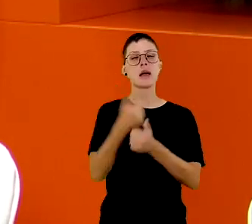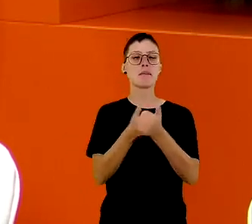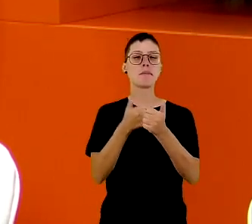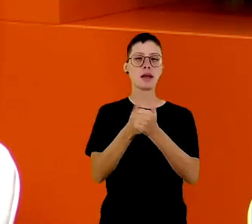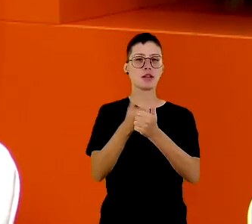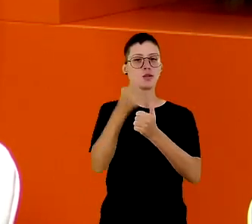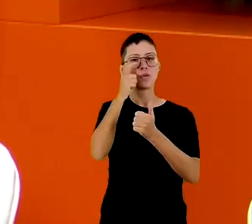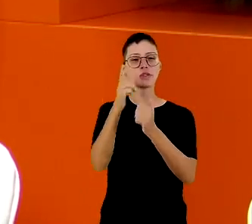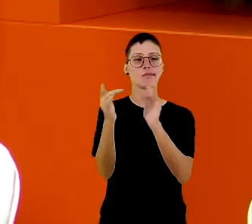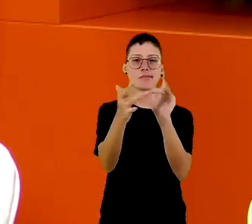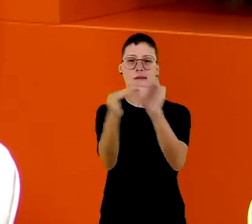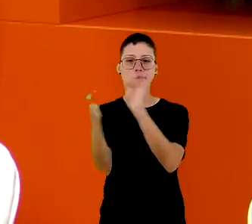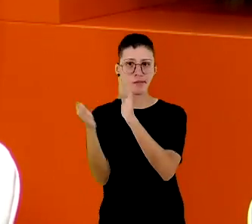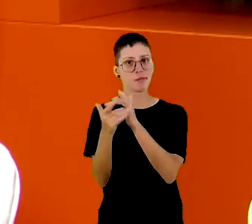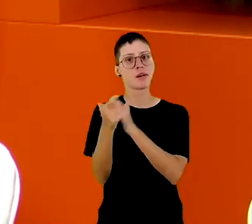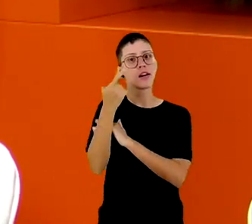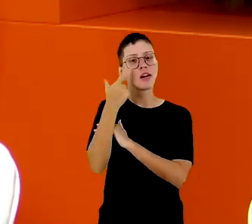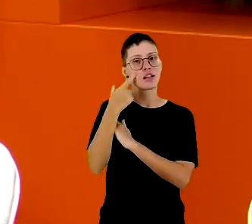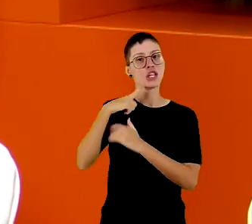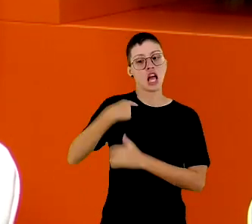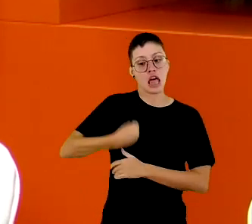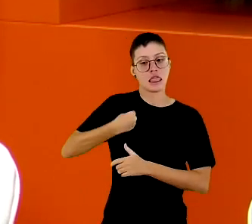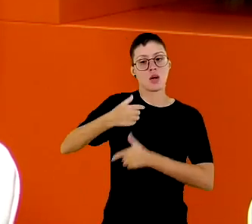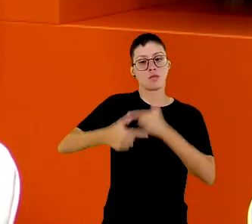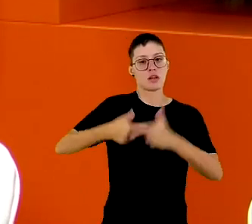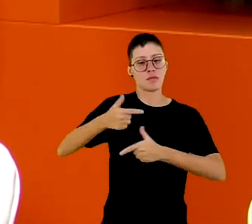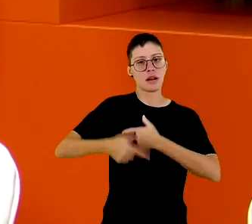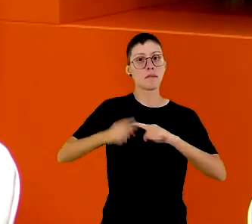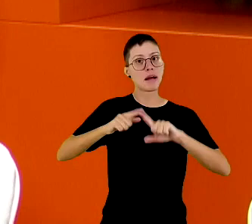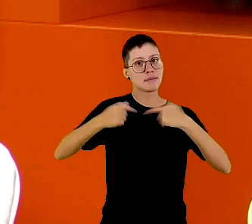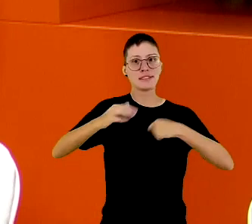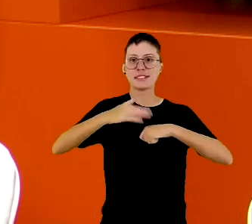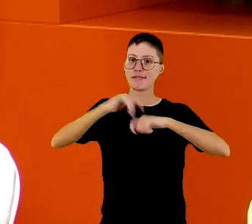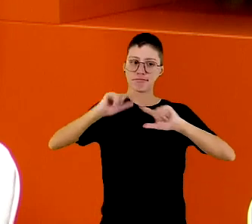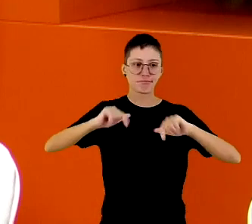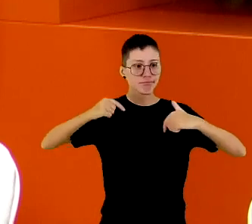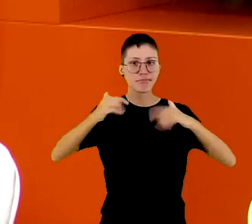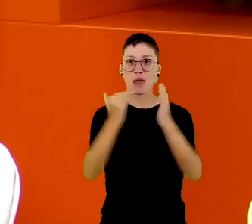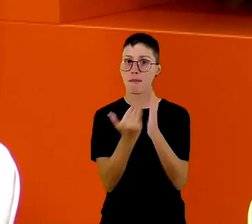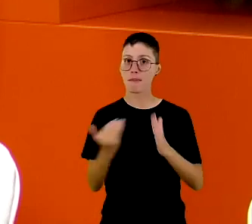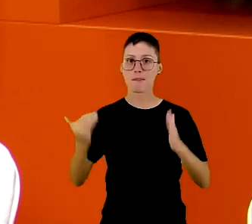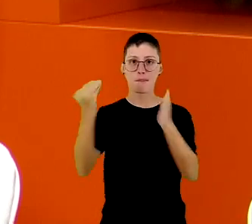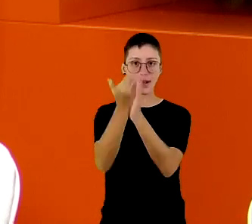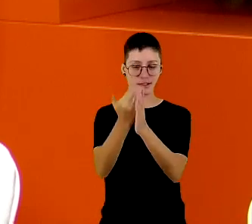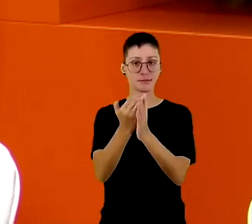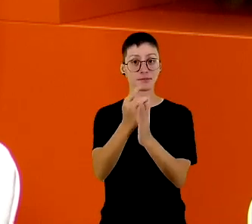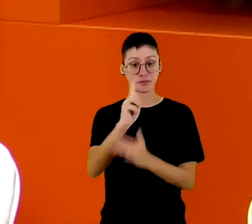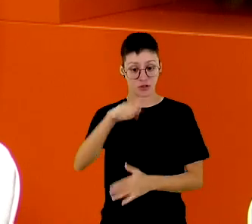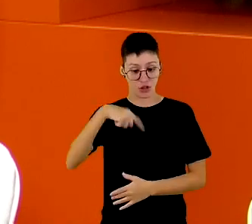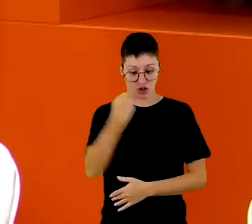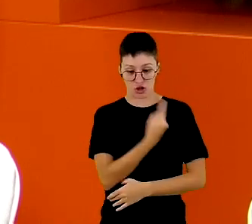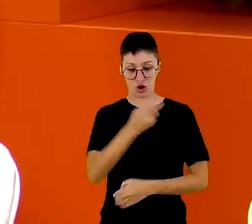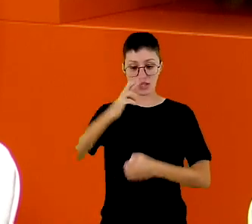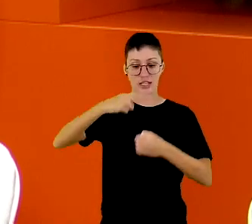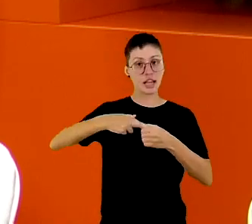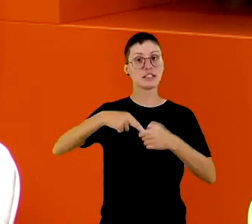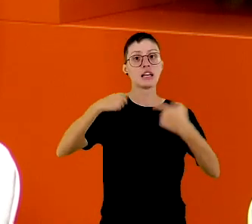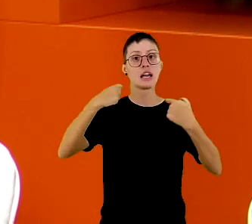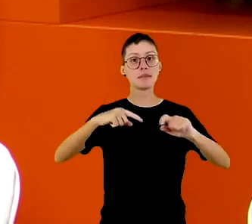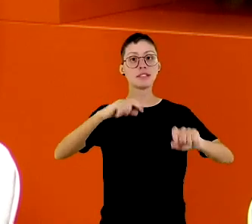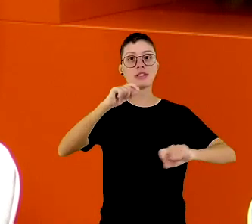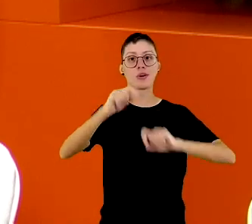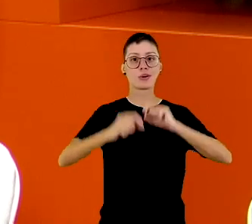financeiras já colocadas no mercado. Mas a gente precisa fazer mais, né? A gente, como Raizen, precisa juntar todo o grupo